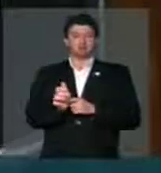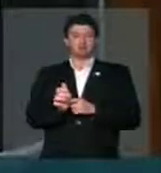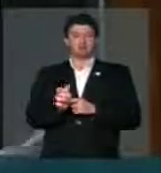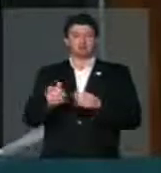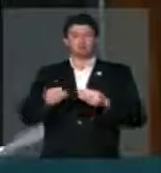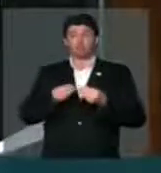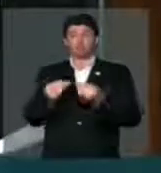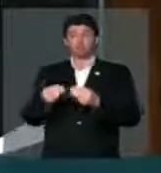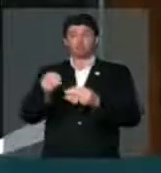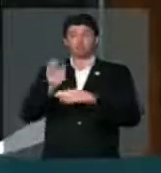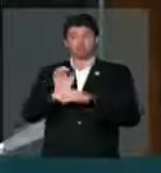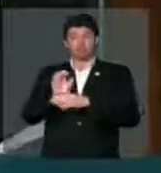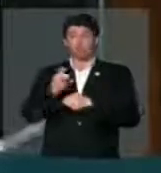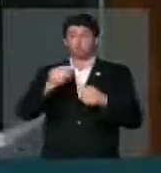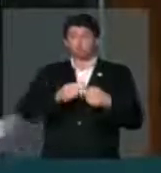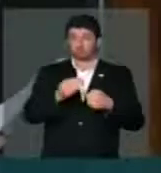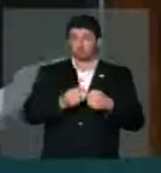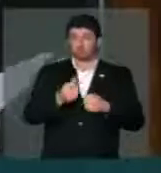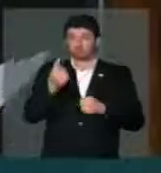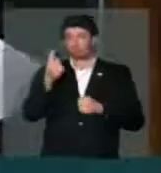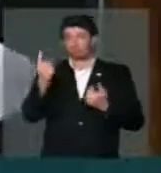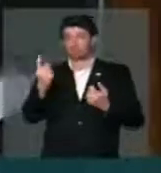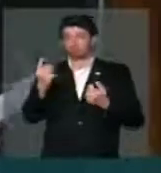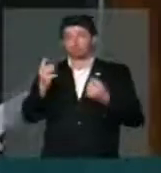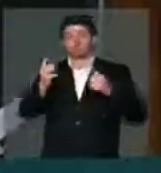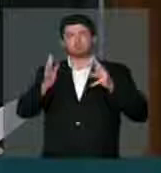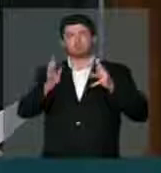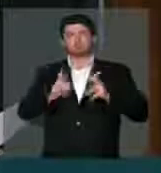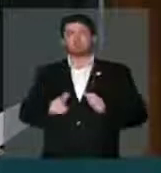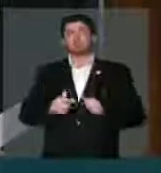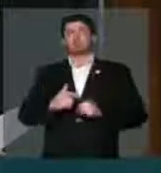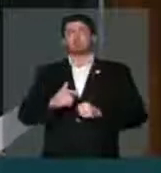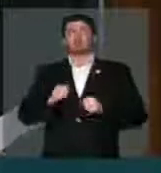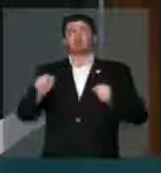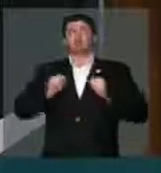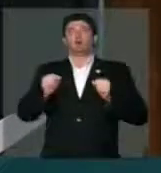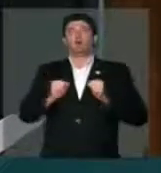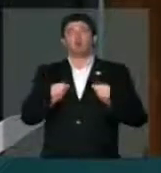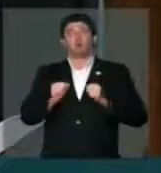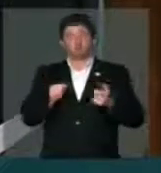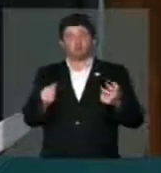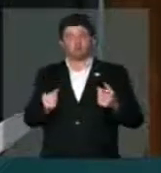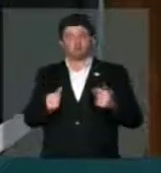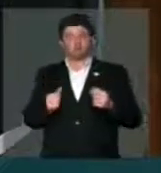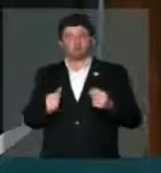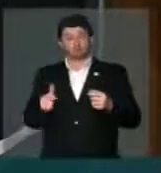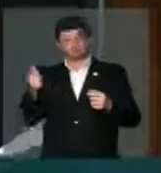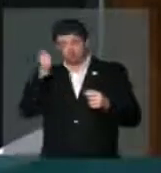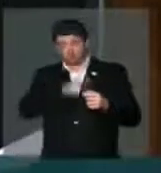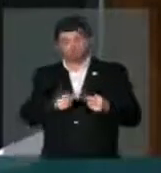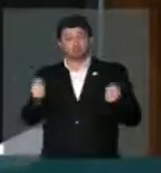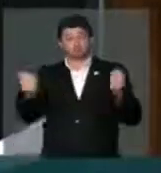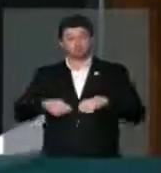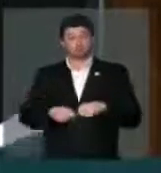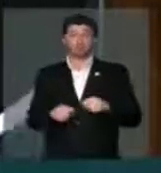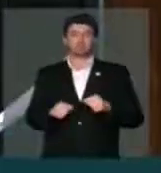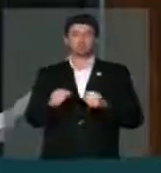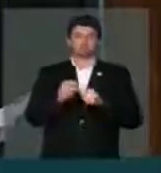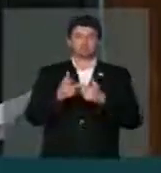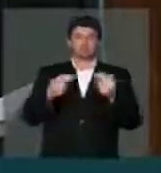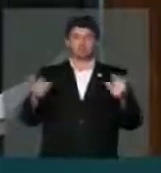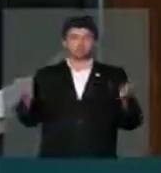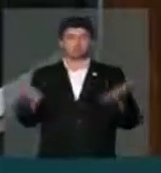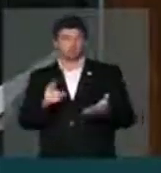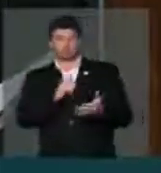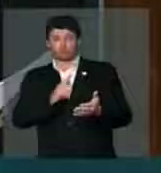aos estados e municípios um oxigênio financeiro capaz de que eles possam cumprir a tarefa que hoje o